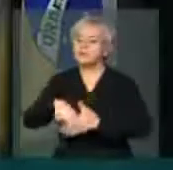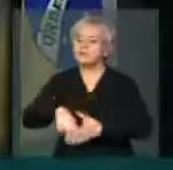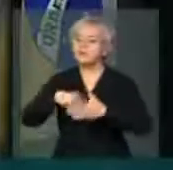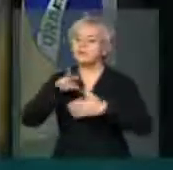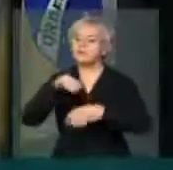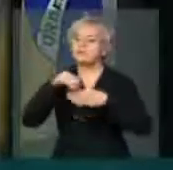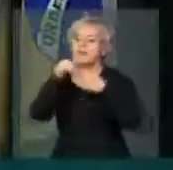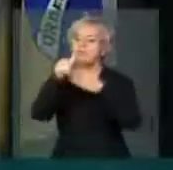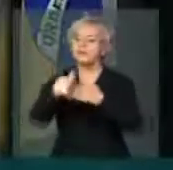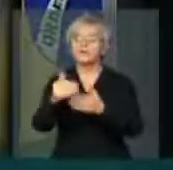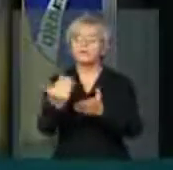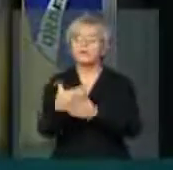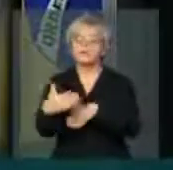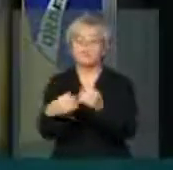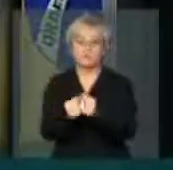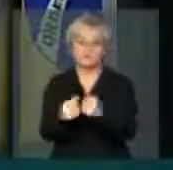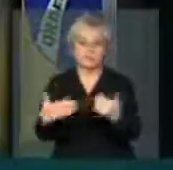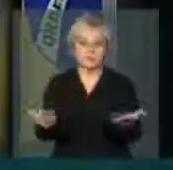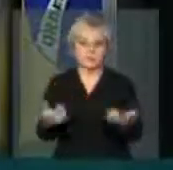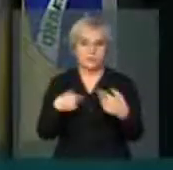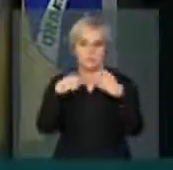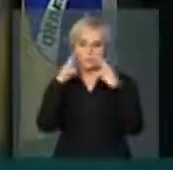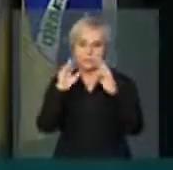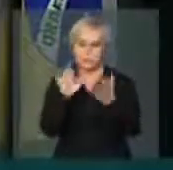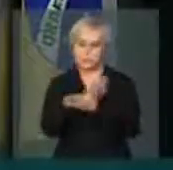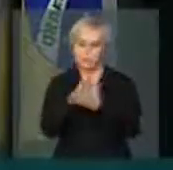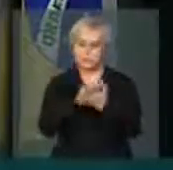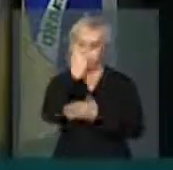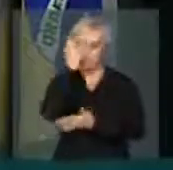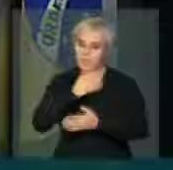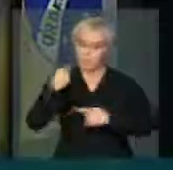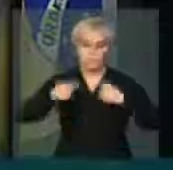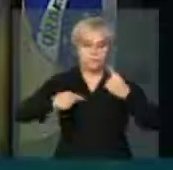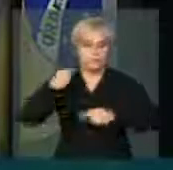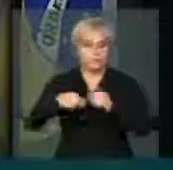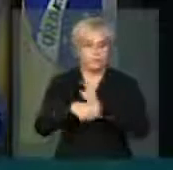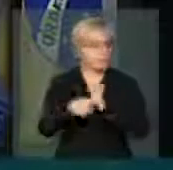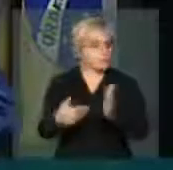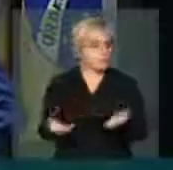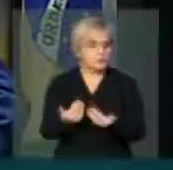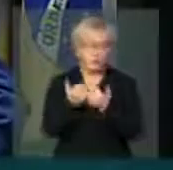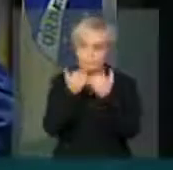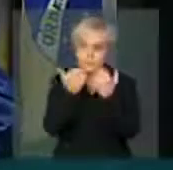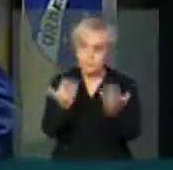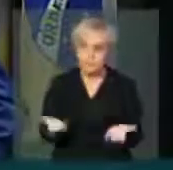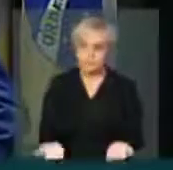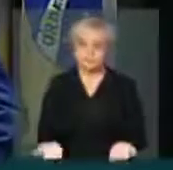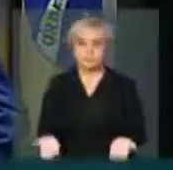processo? Não tenho visto seriedade nesse debate, infelizmente.